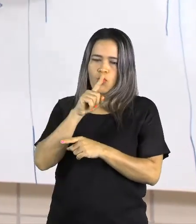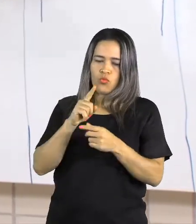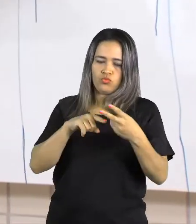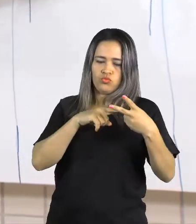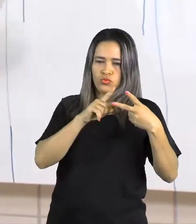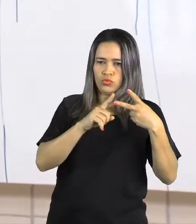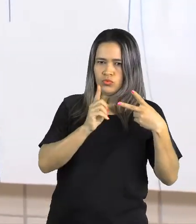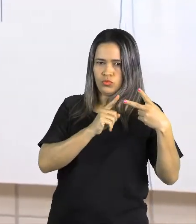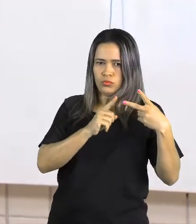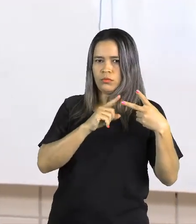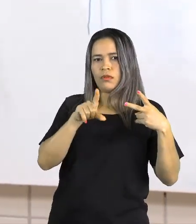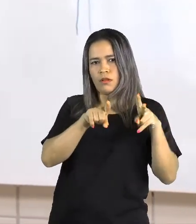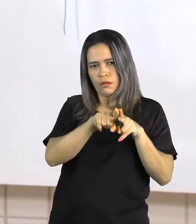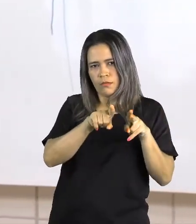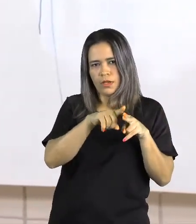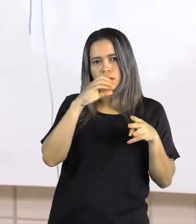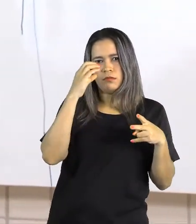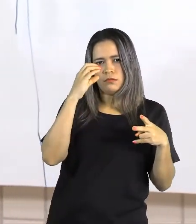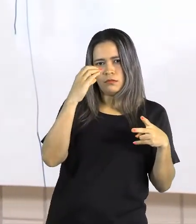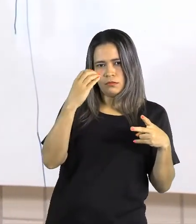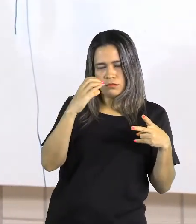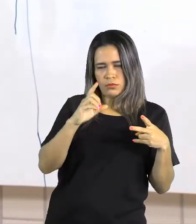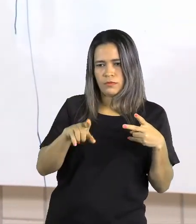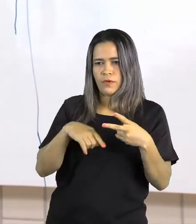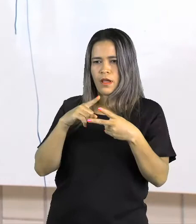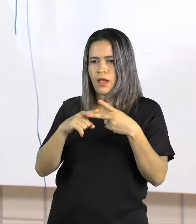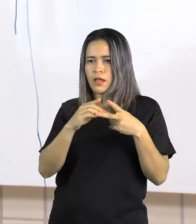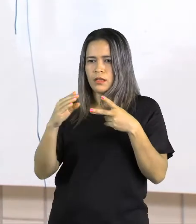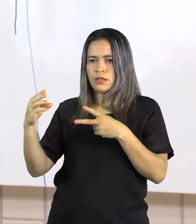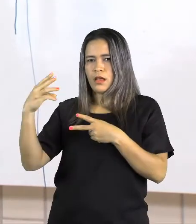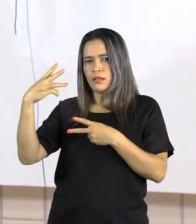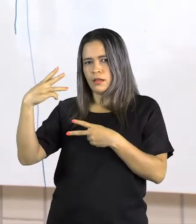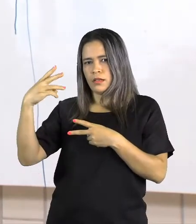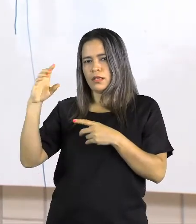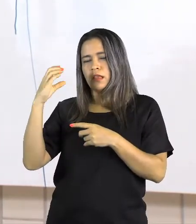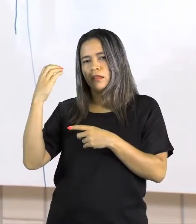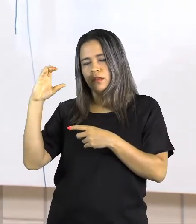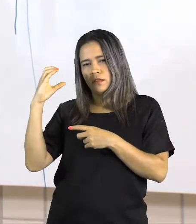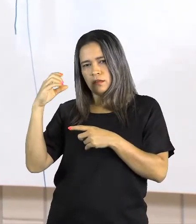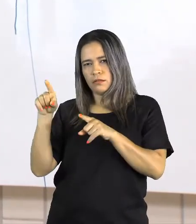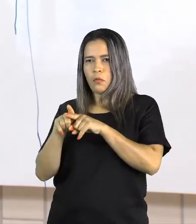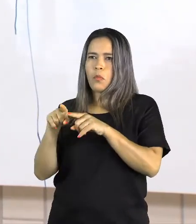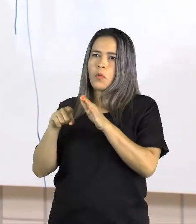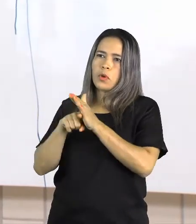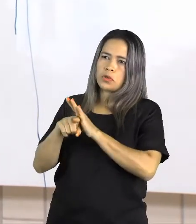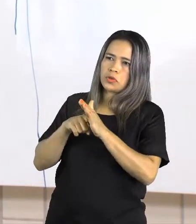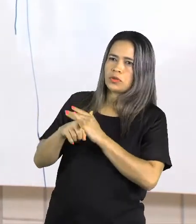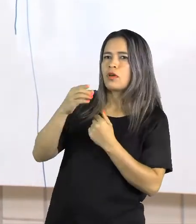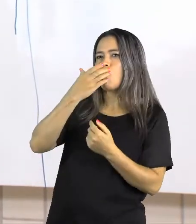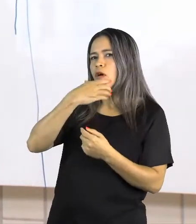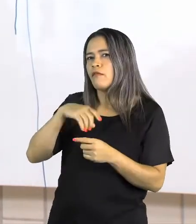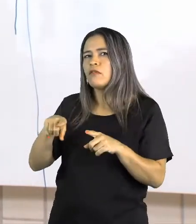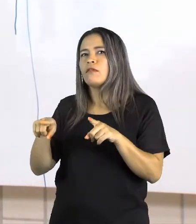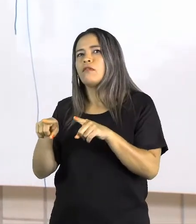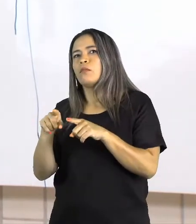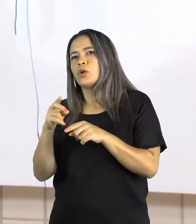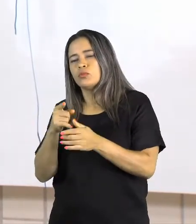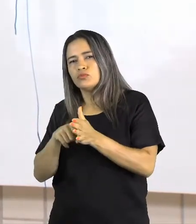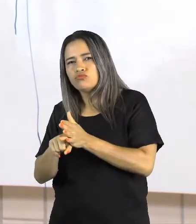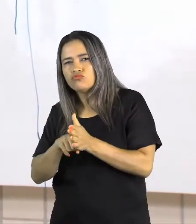científica. A ficha técnica você pode utilizar para pesquisar uma fruta, para pesquisar um animal,